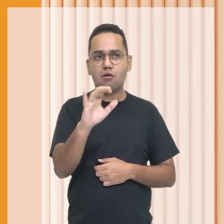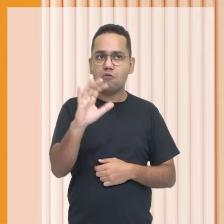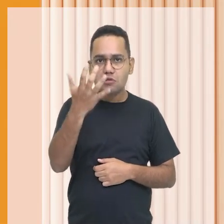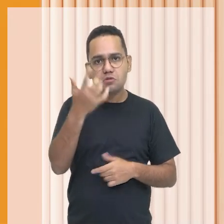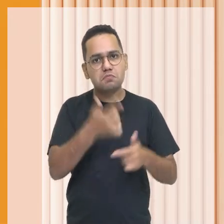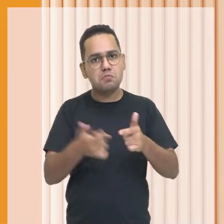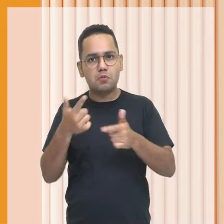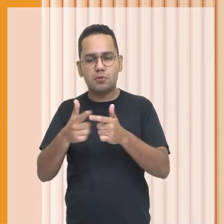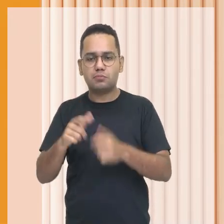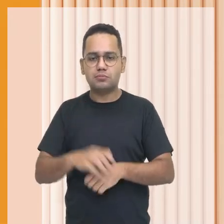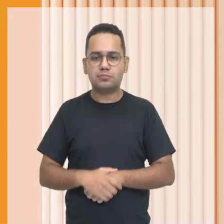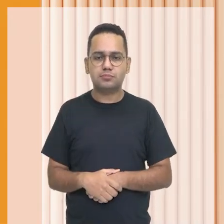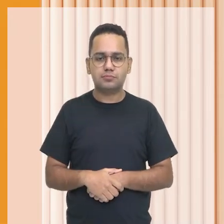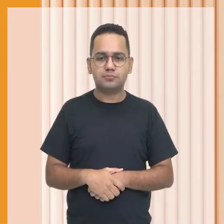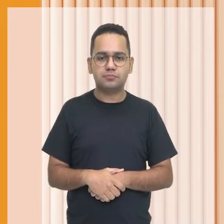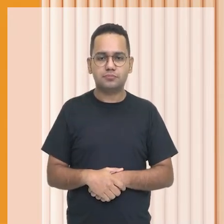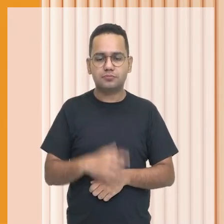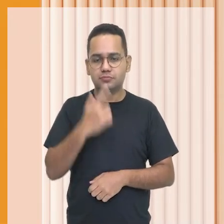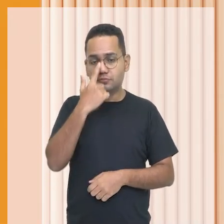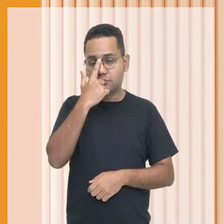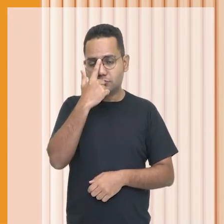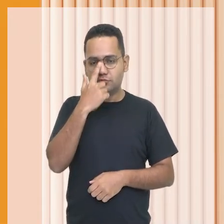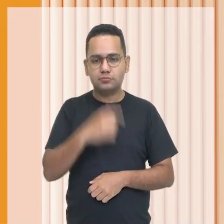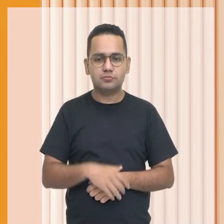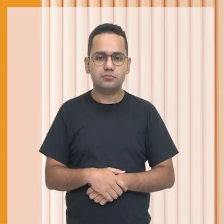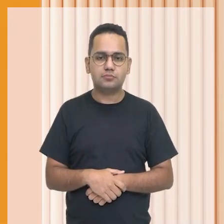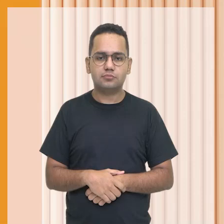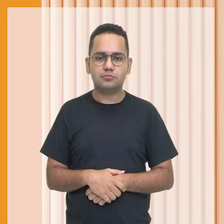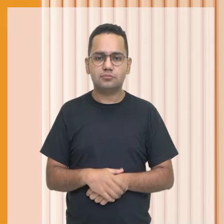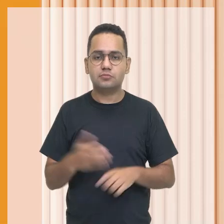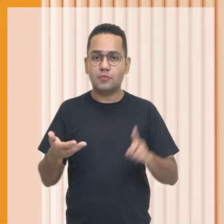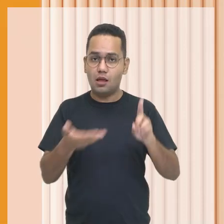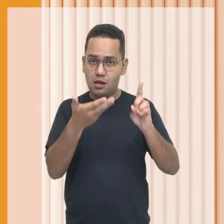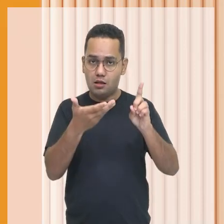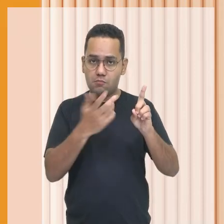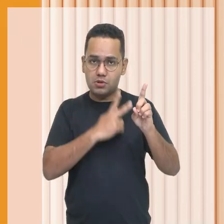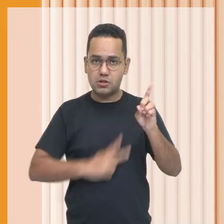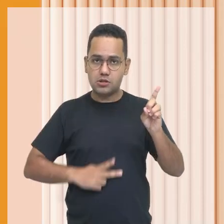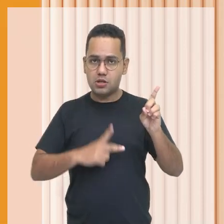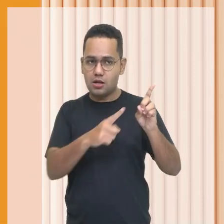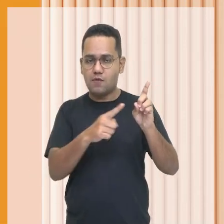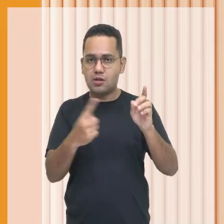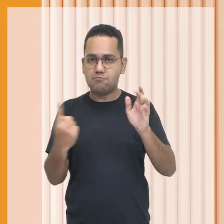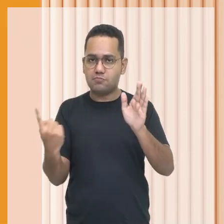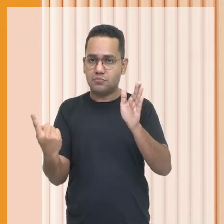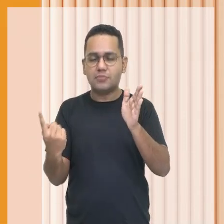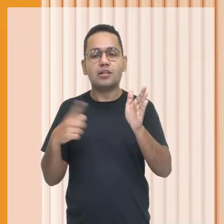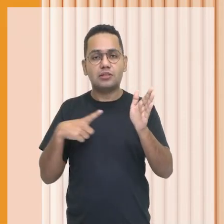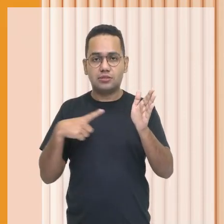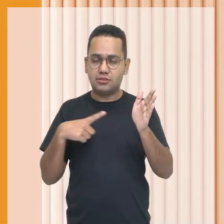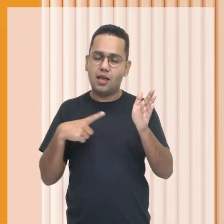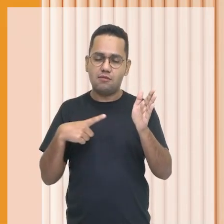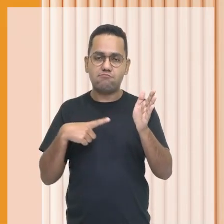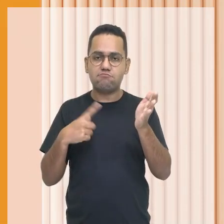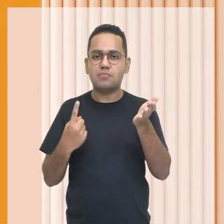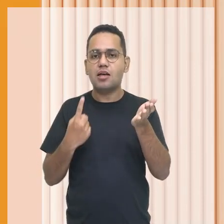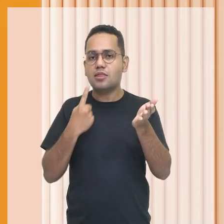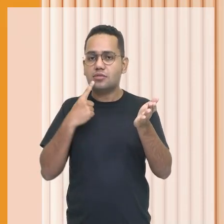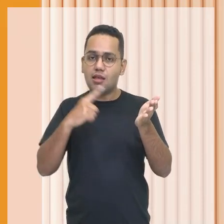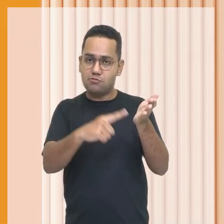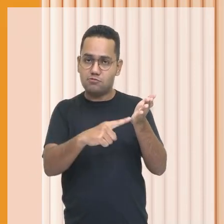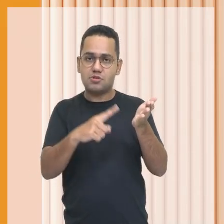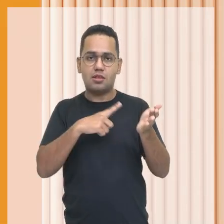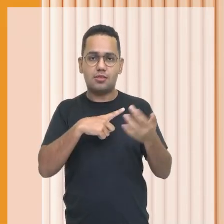Então, o que vai acontecer? Ele vai ser denunciado também por essas questões, né, de corrupção.